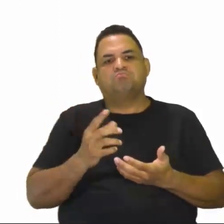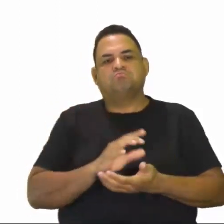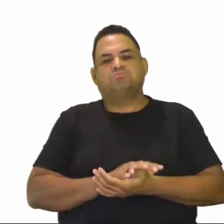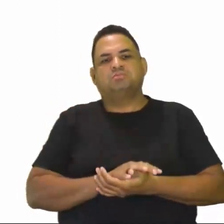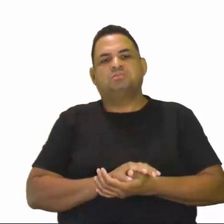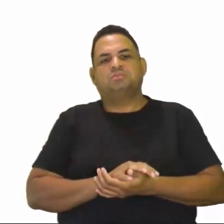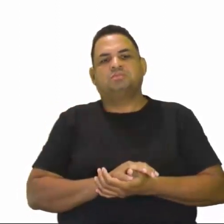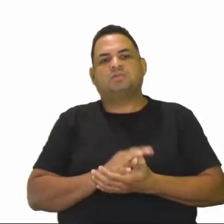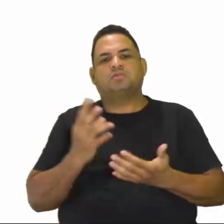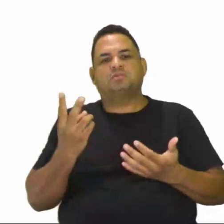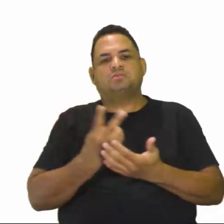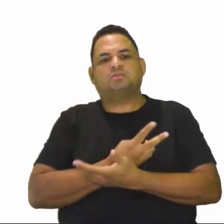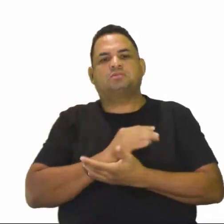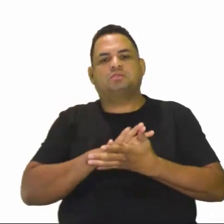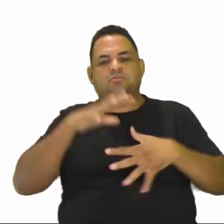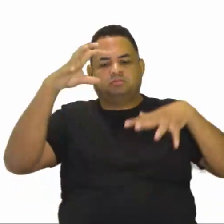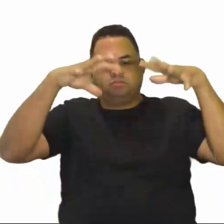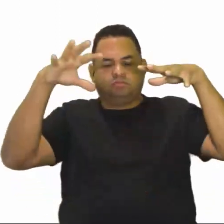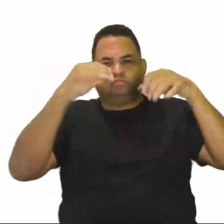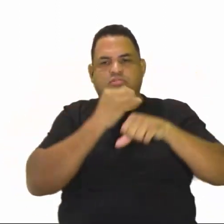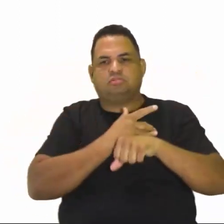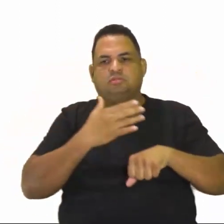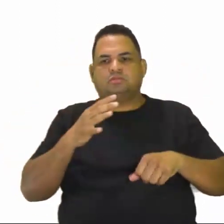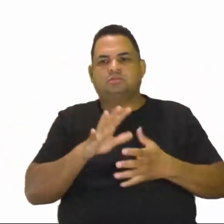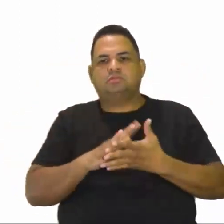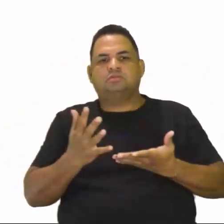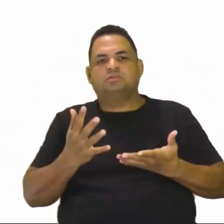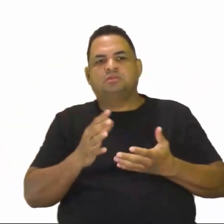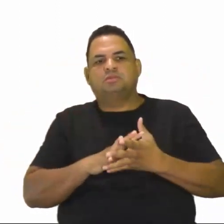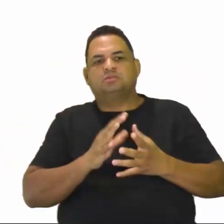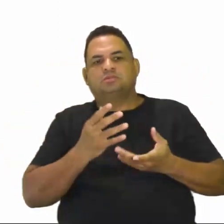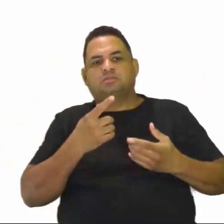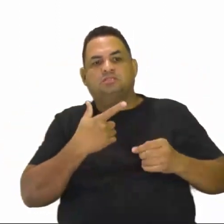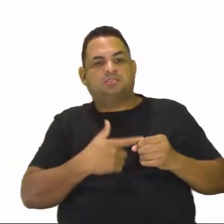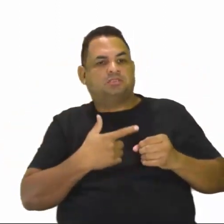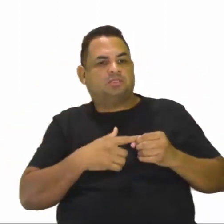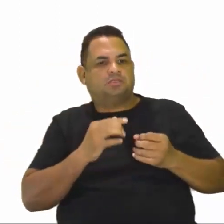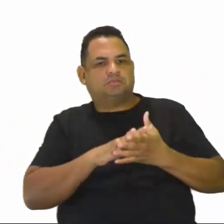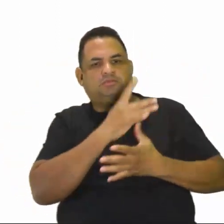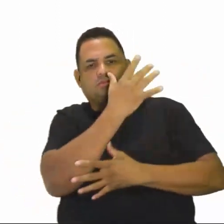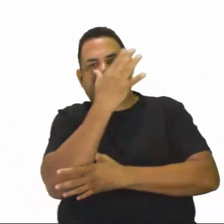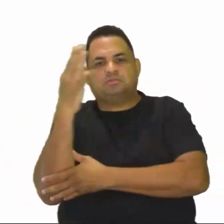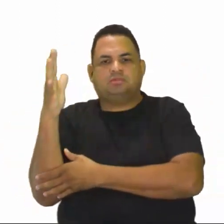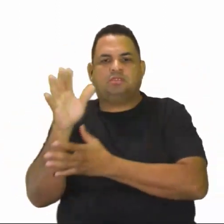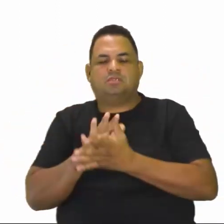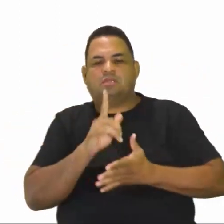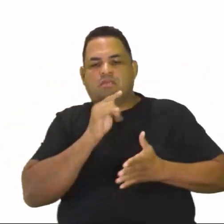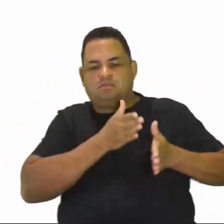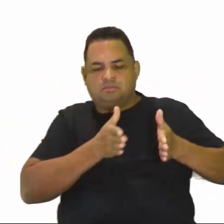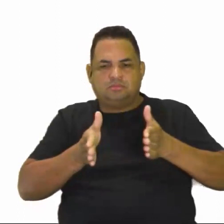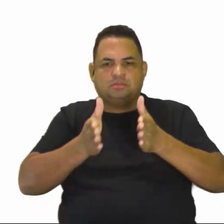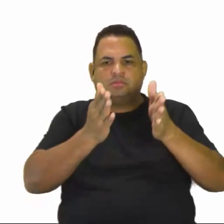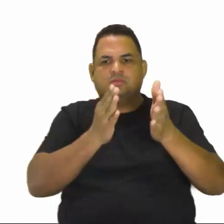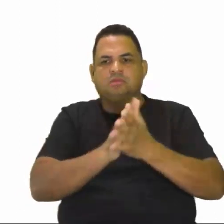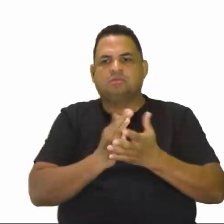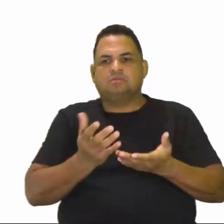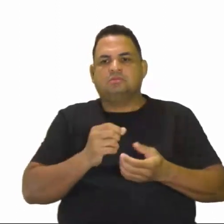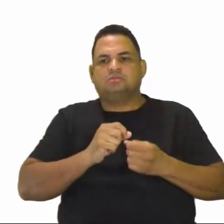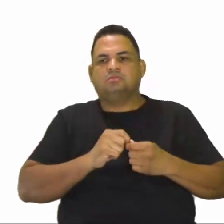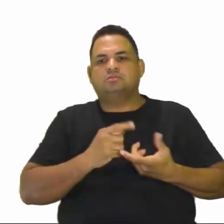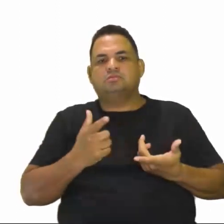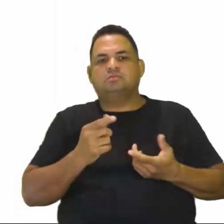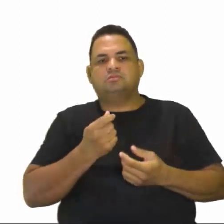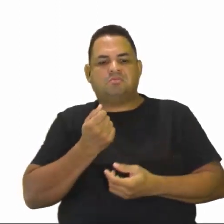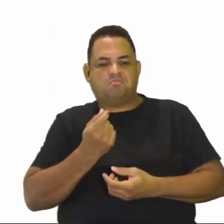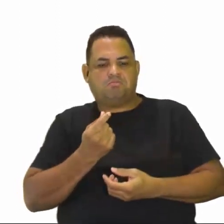ácida, atingindo os monumentos, vegetações, áreas de rios e lagos. E isso sim aumenta os